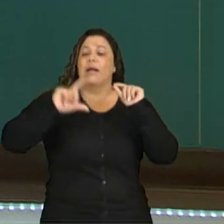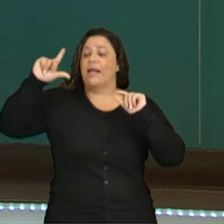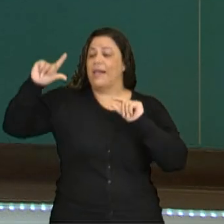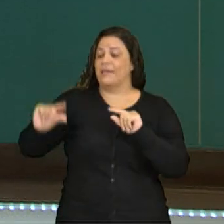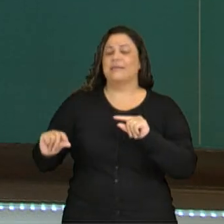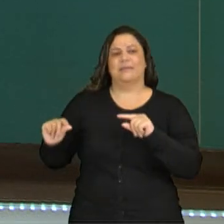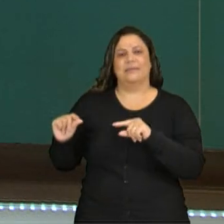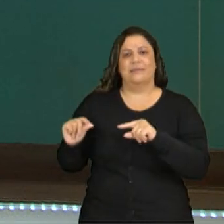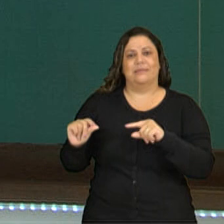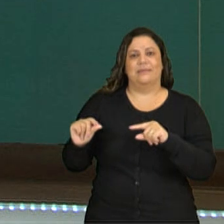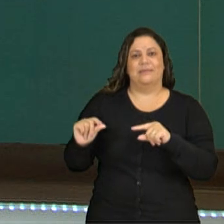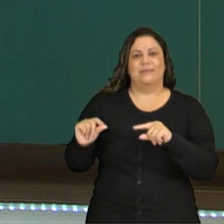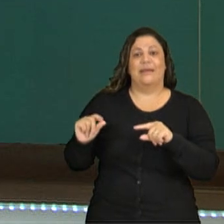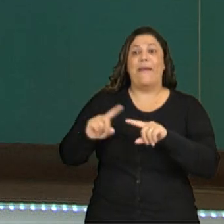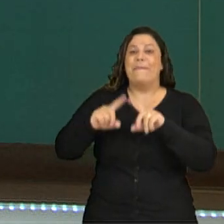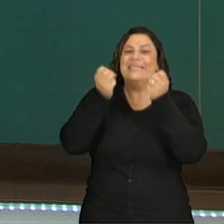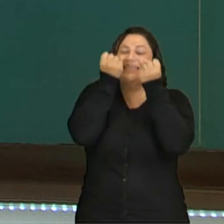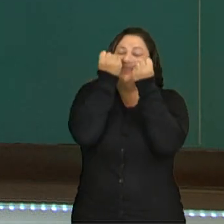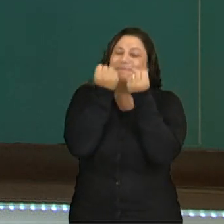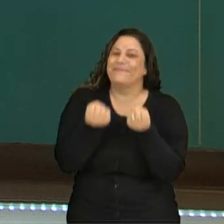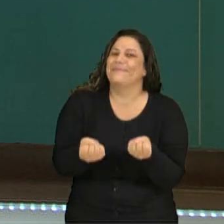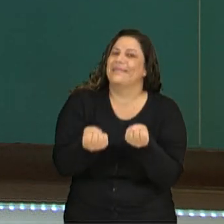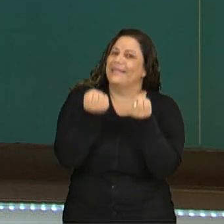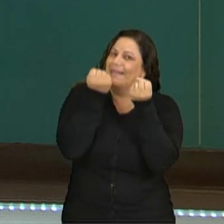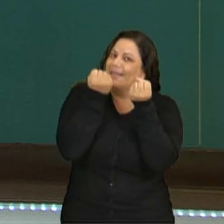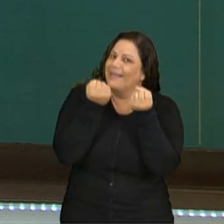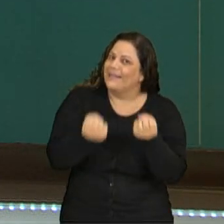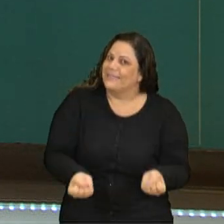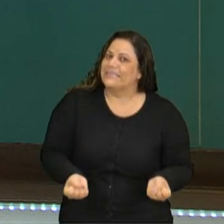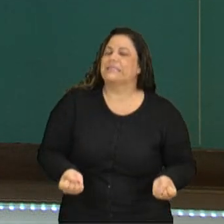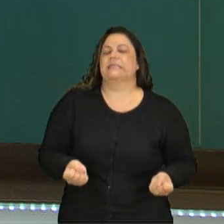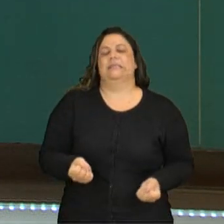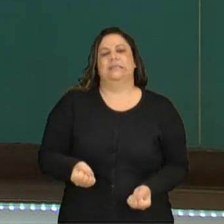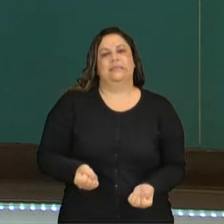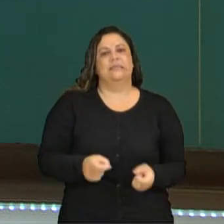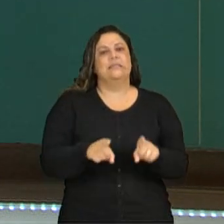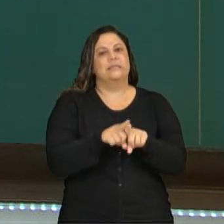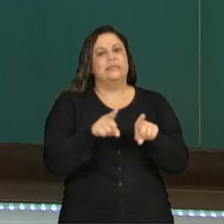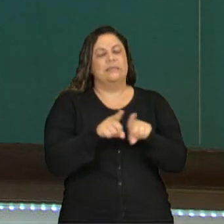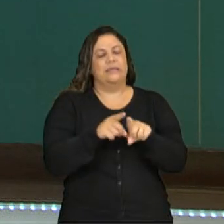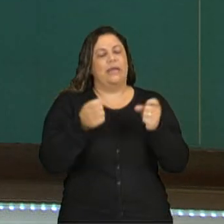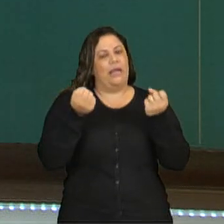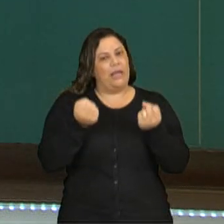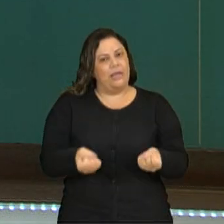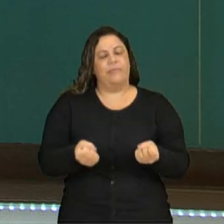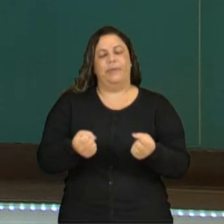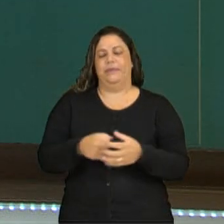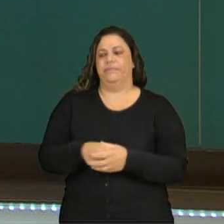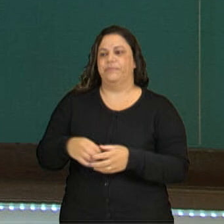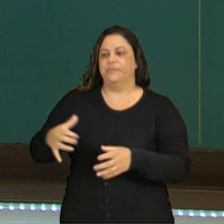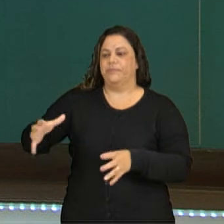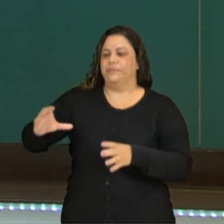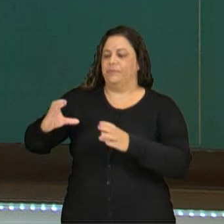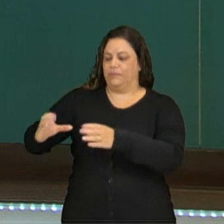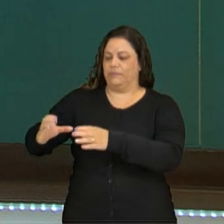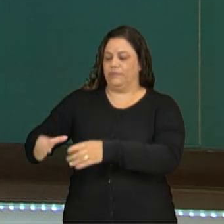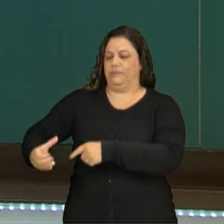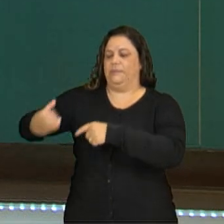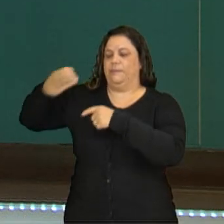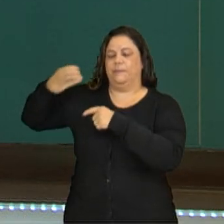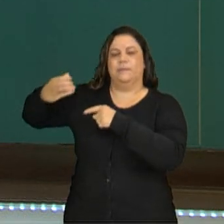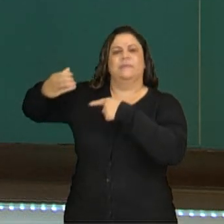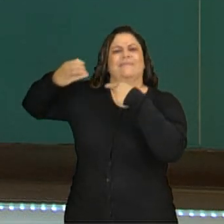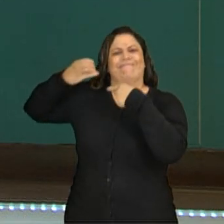era extremamente pesada. E então, por conta dessa bateria pesada, os telefones